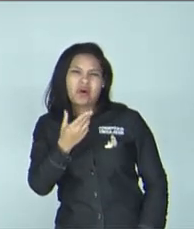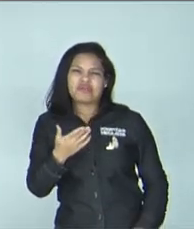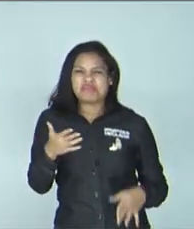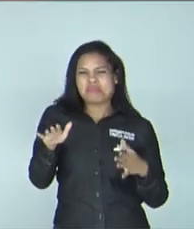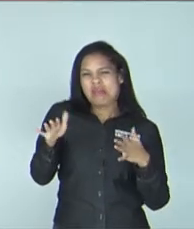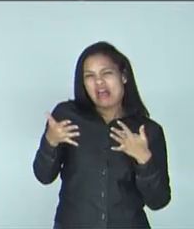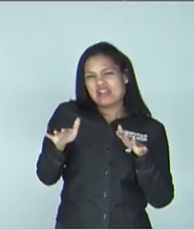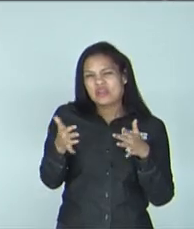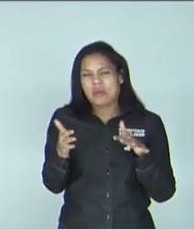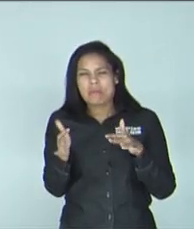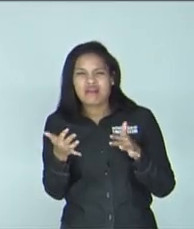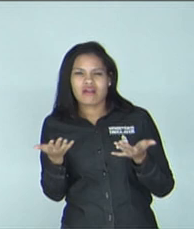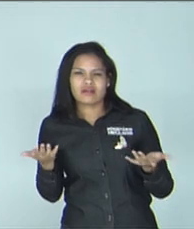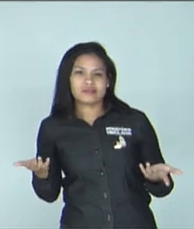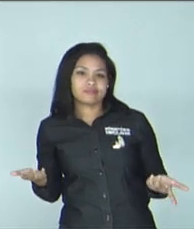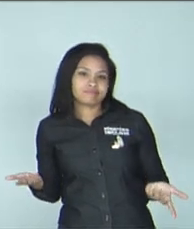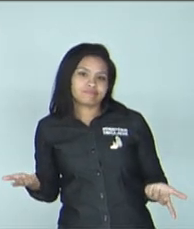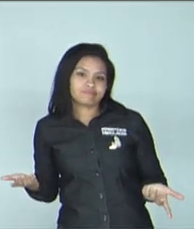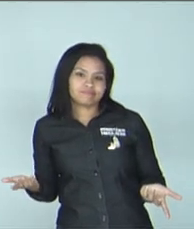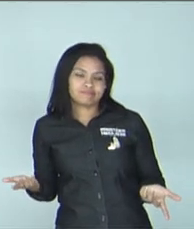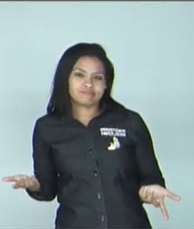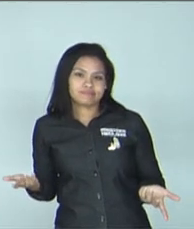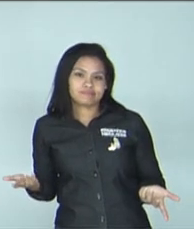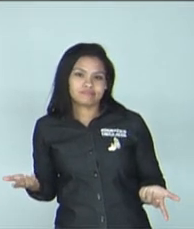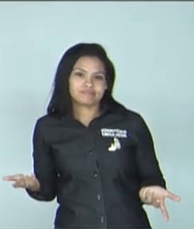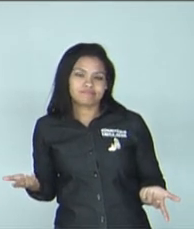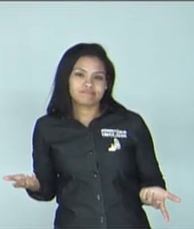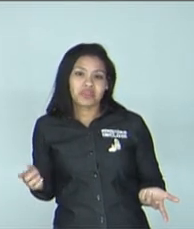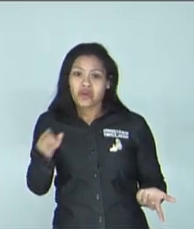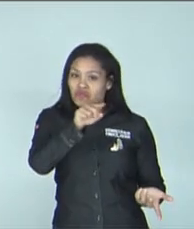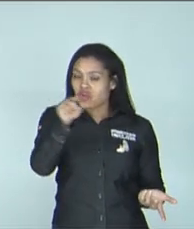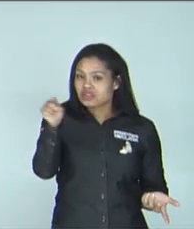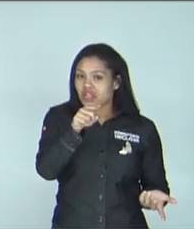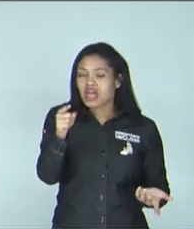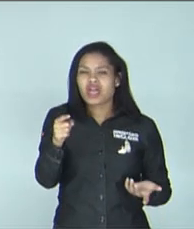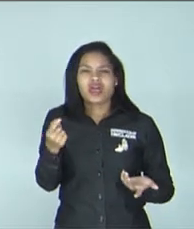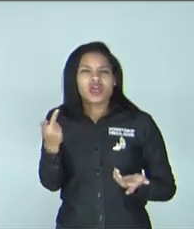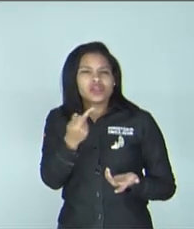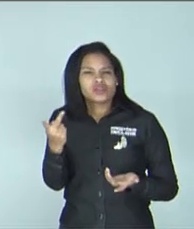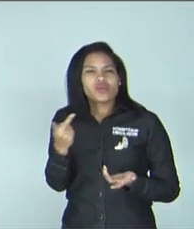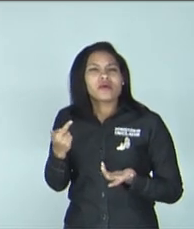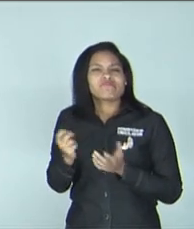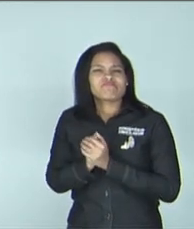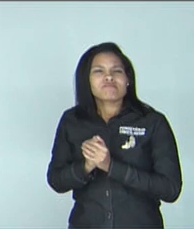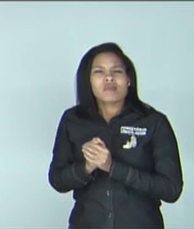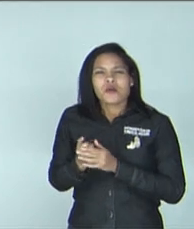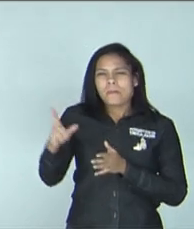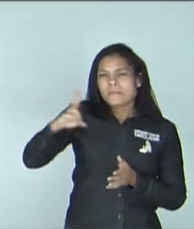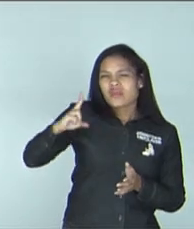sal a vida sexual de vocês é aquela coisa gostosa